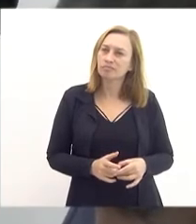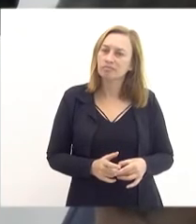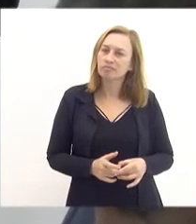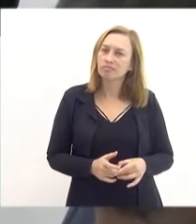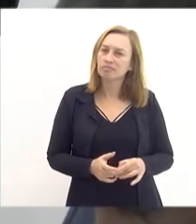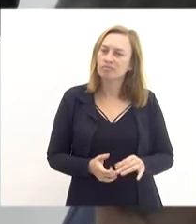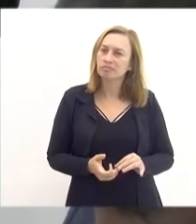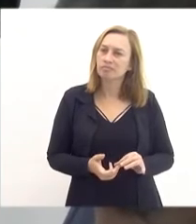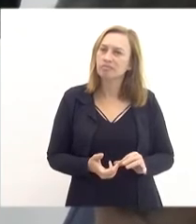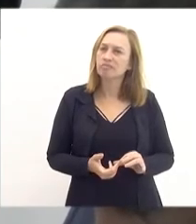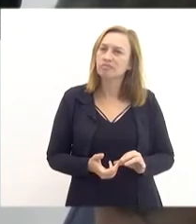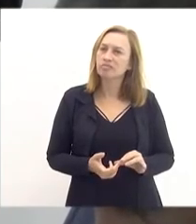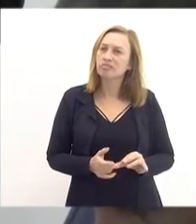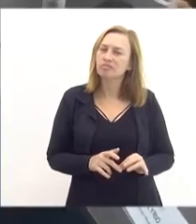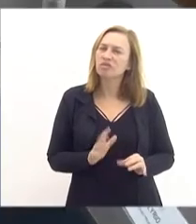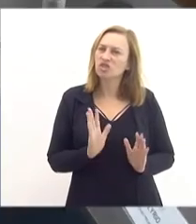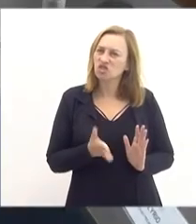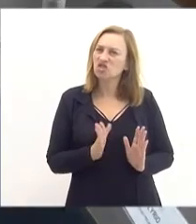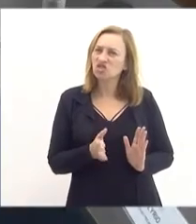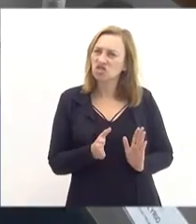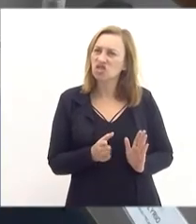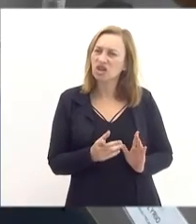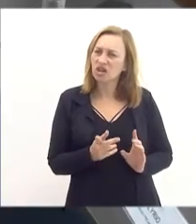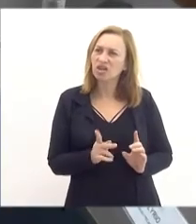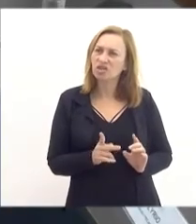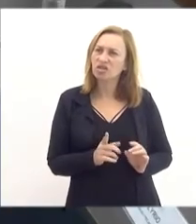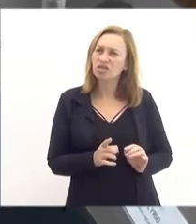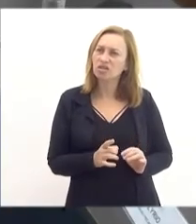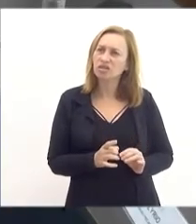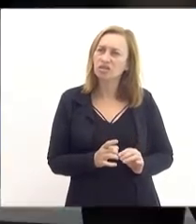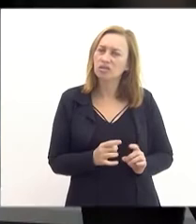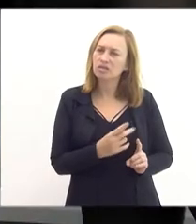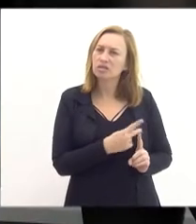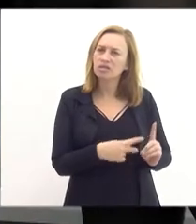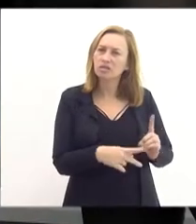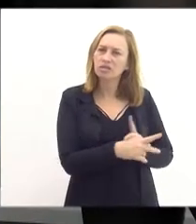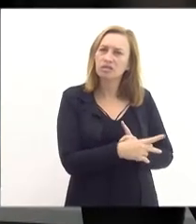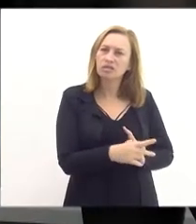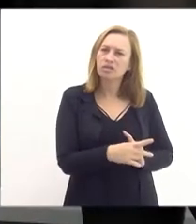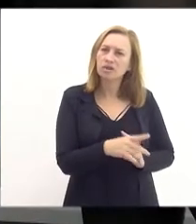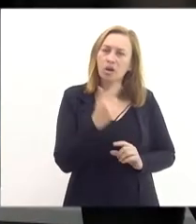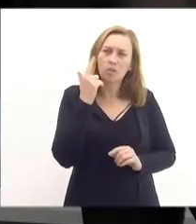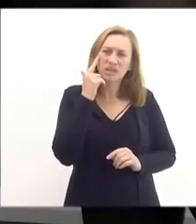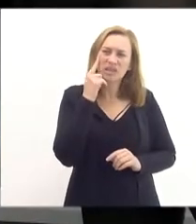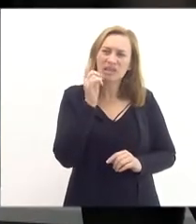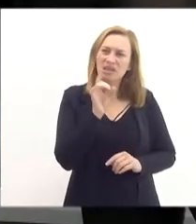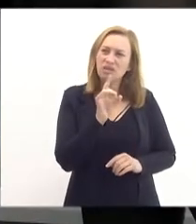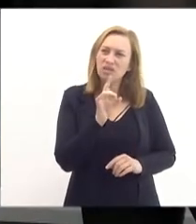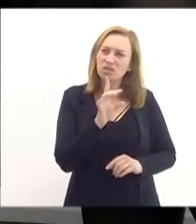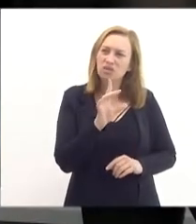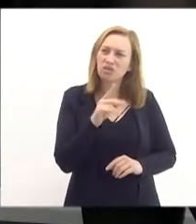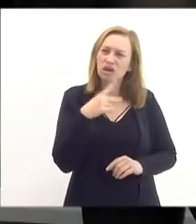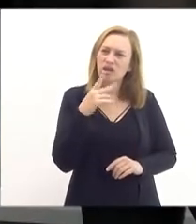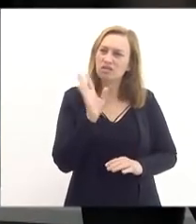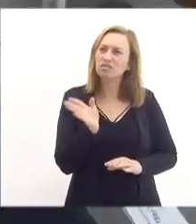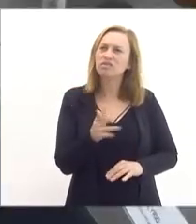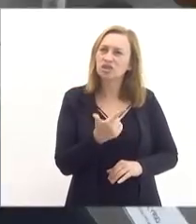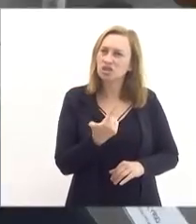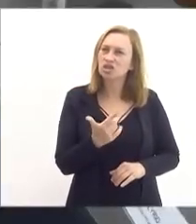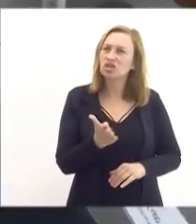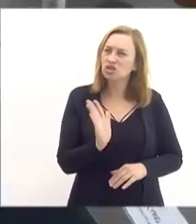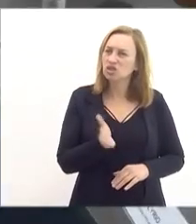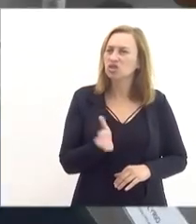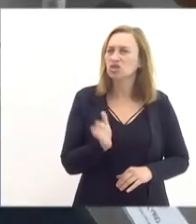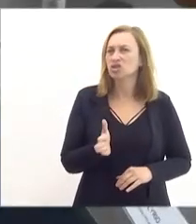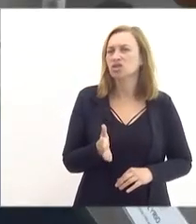acho que já estava dessa forma, no previdenciário. É. Eu pensei que no texto original estava só falando. É. Mas então já vem com